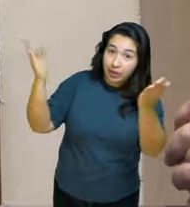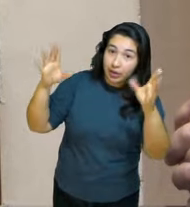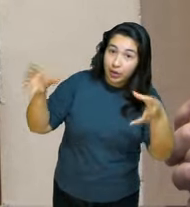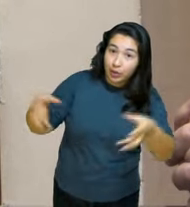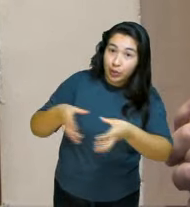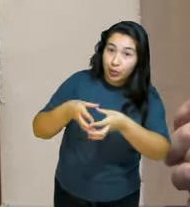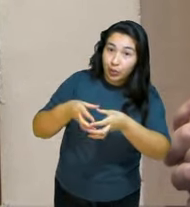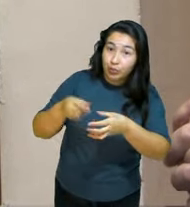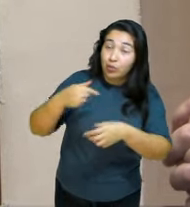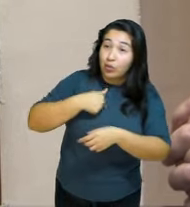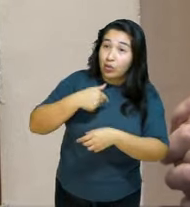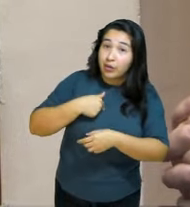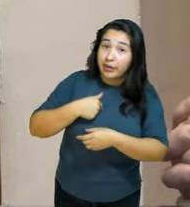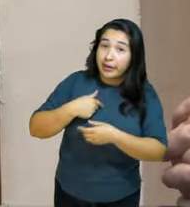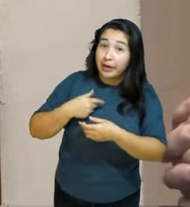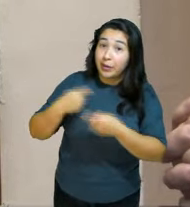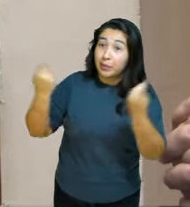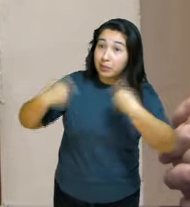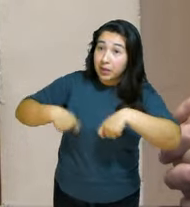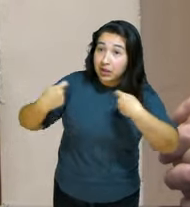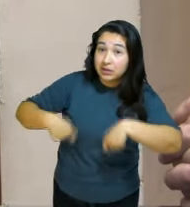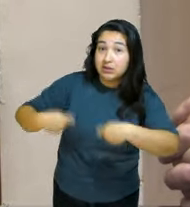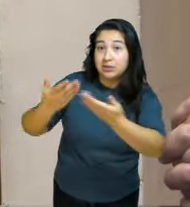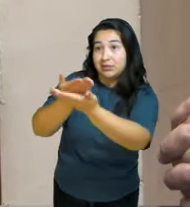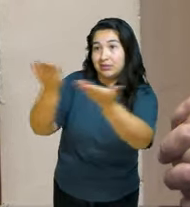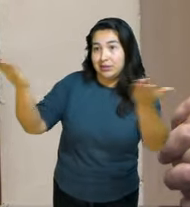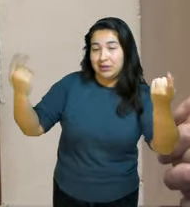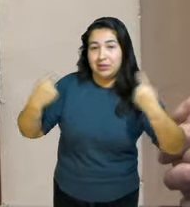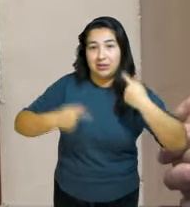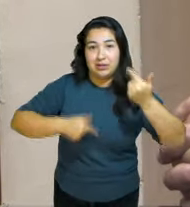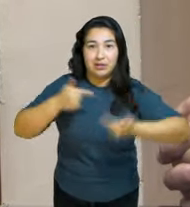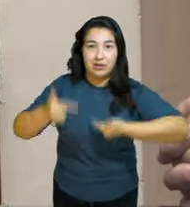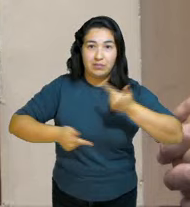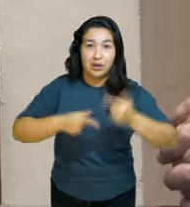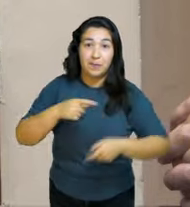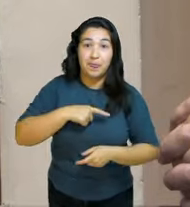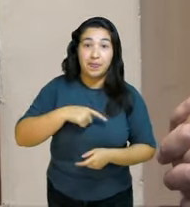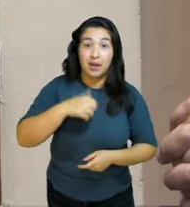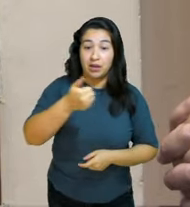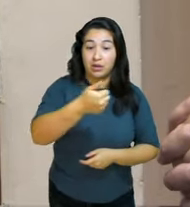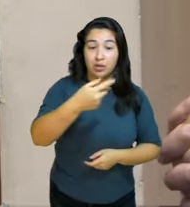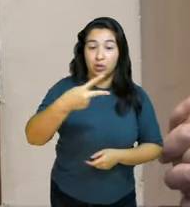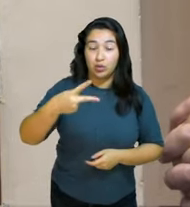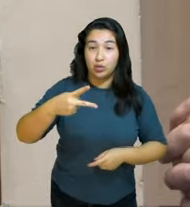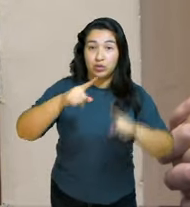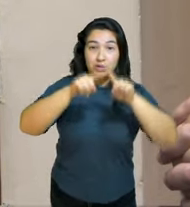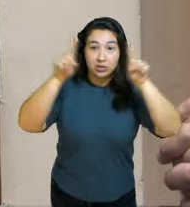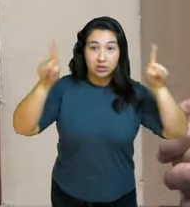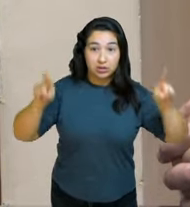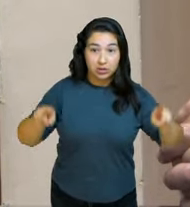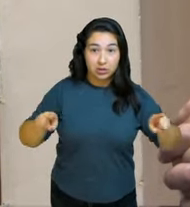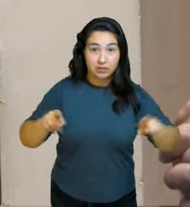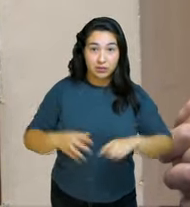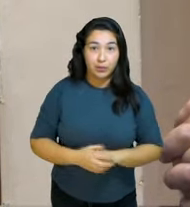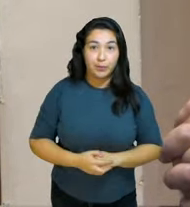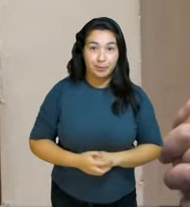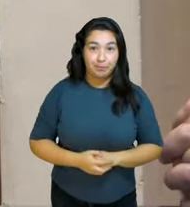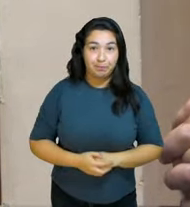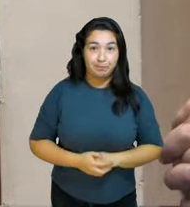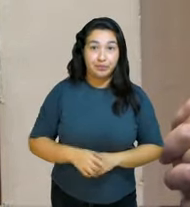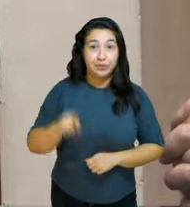dependo dele. E o nosso servidor, nós temos 12 servidores de carreira, mas temos outros. Os nossos servidores